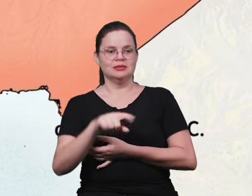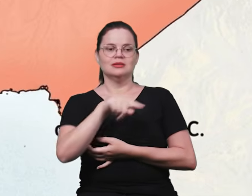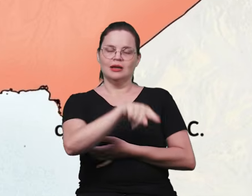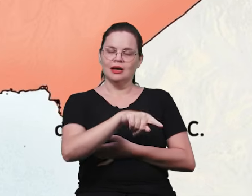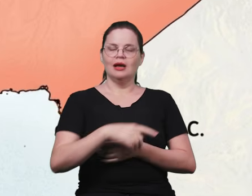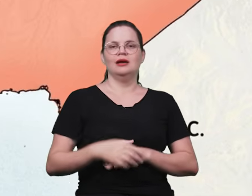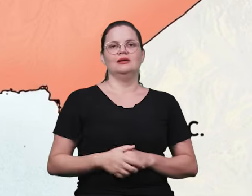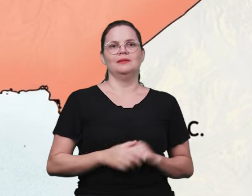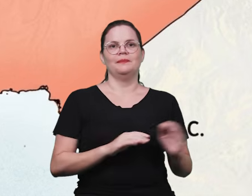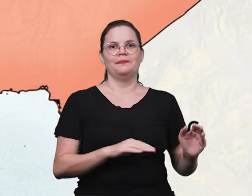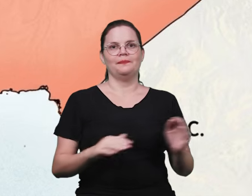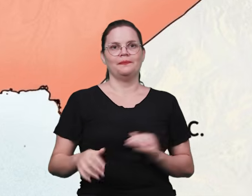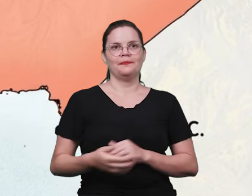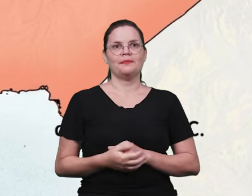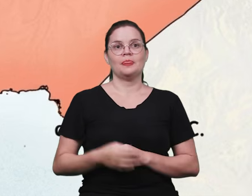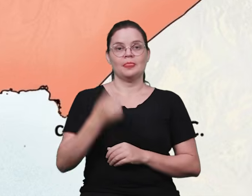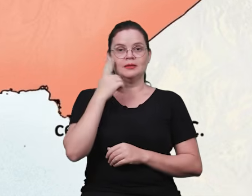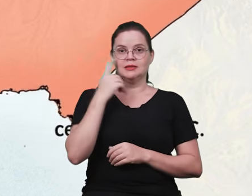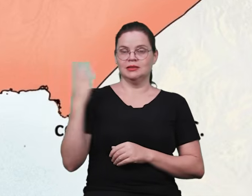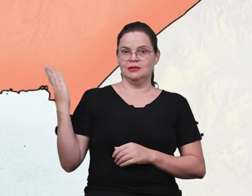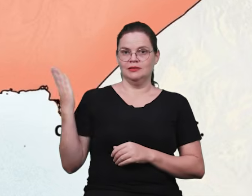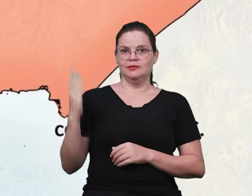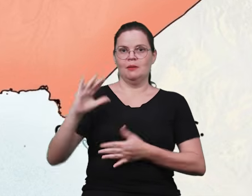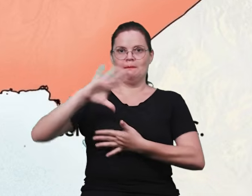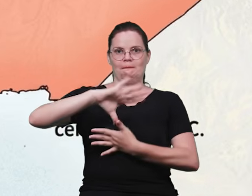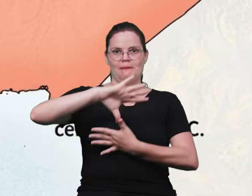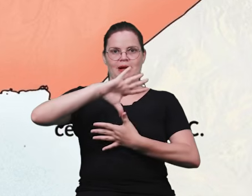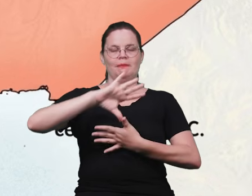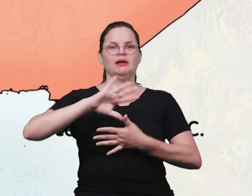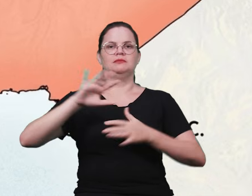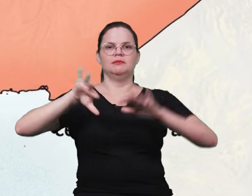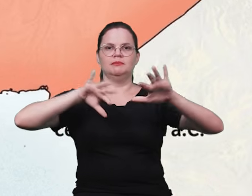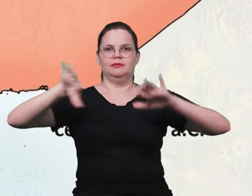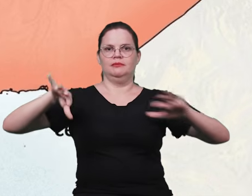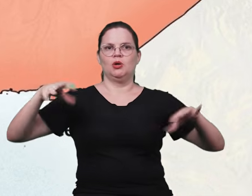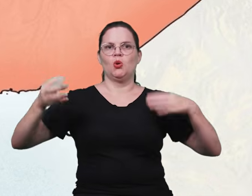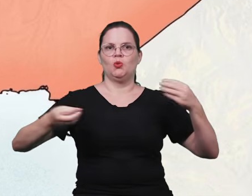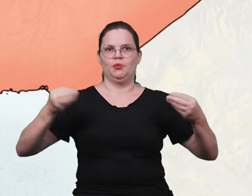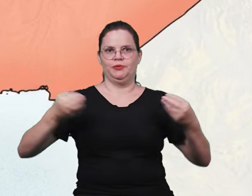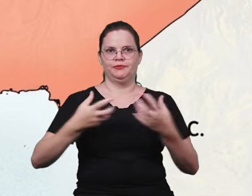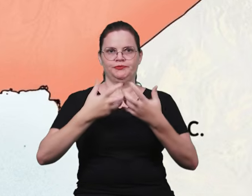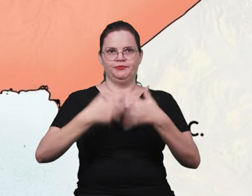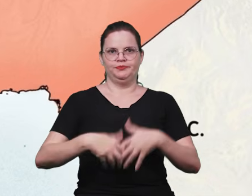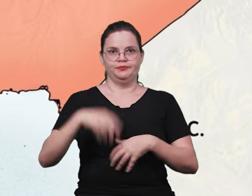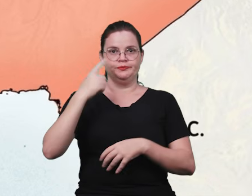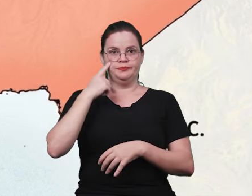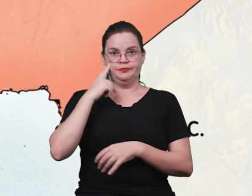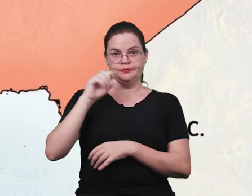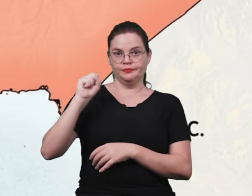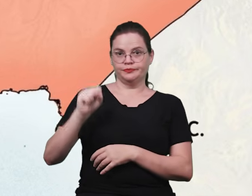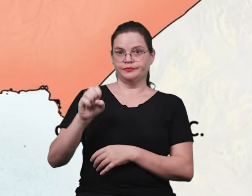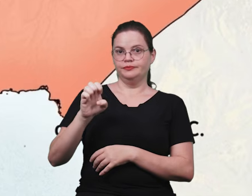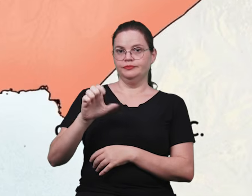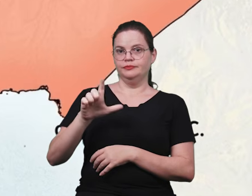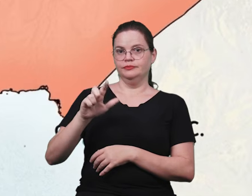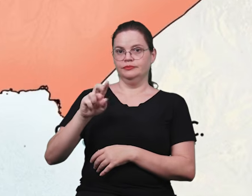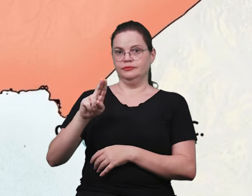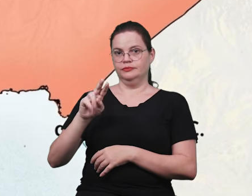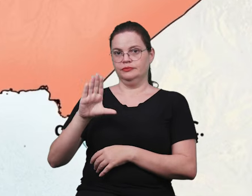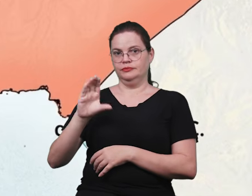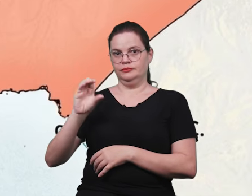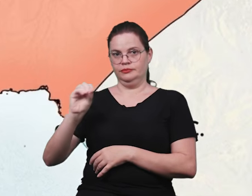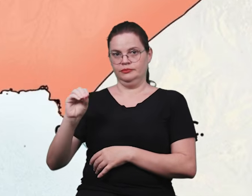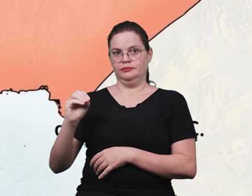Então, mostramos no mapa aqui a divisão. Observe os irmãos que Seleuco ficou, tendo